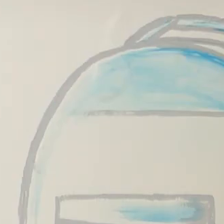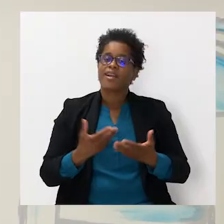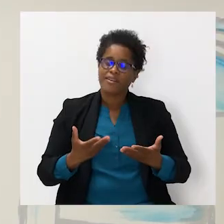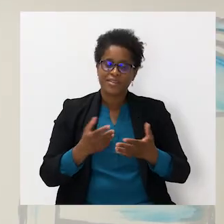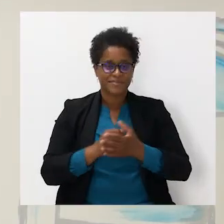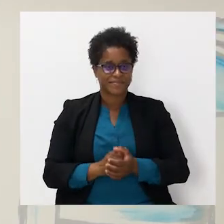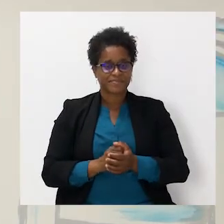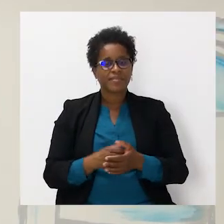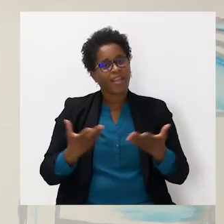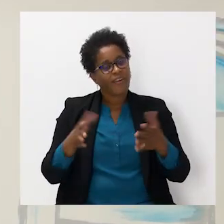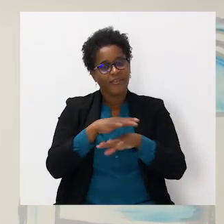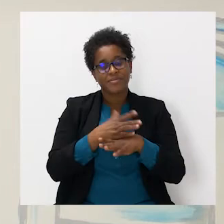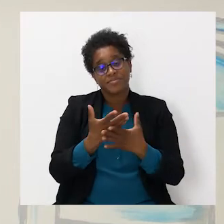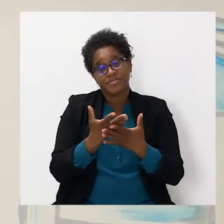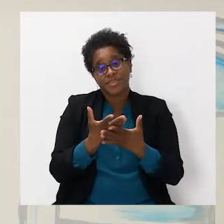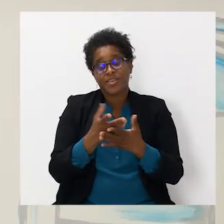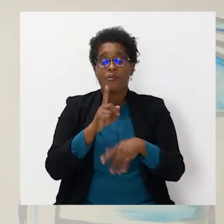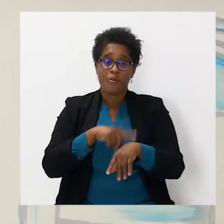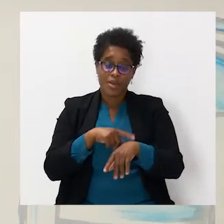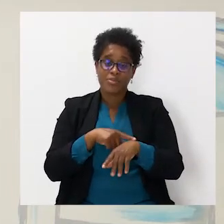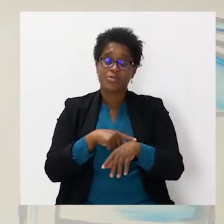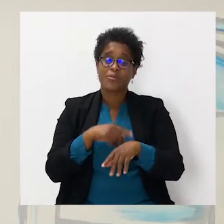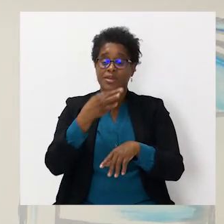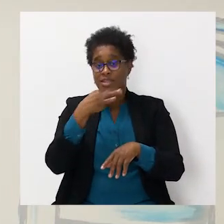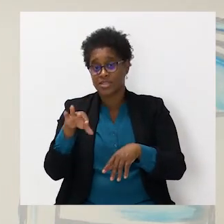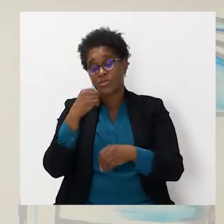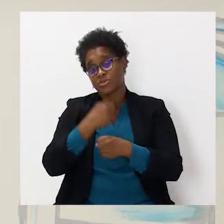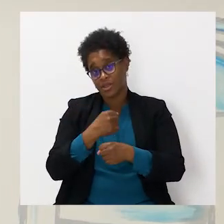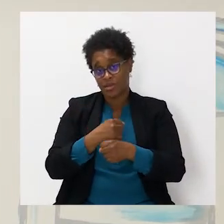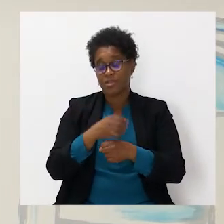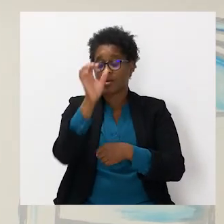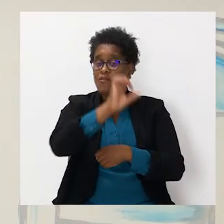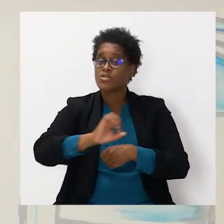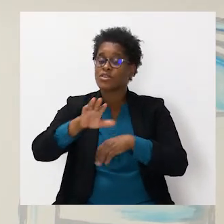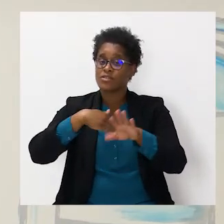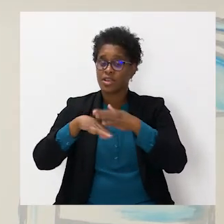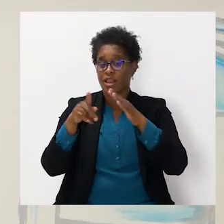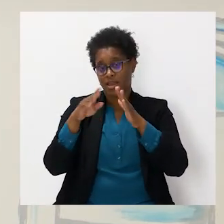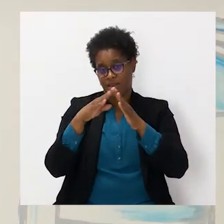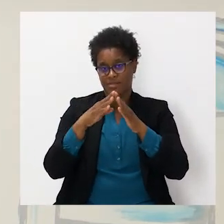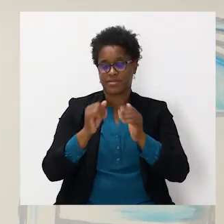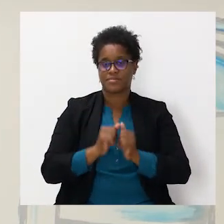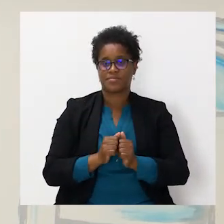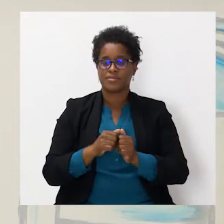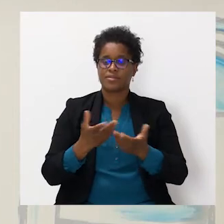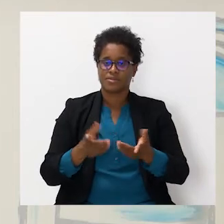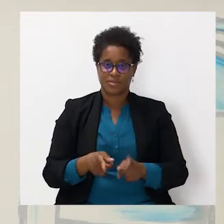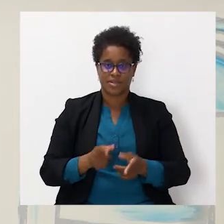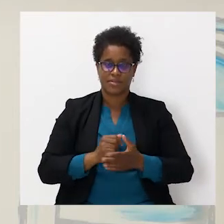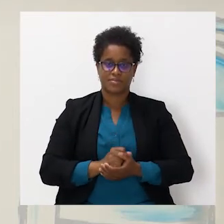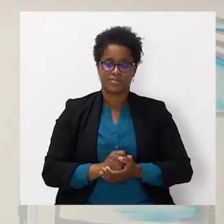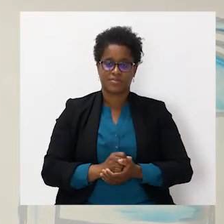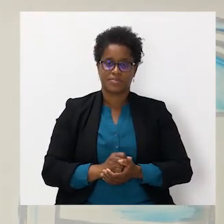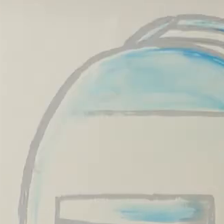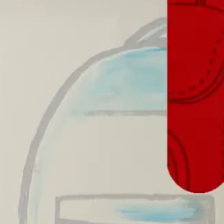Bem, chegou agora o momento para deixar um exercício para vocês fazerem em casa, depois das aulas.